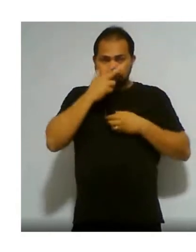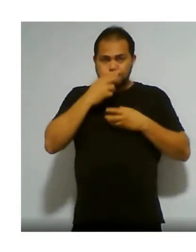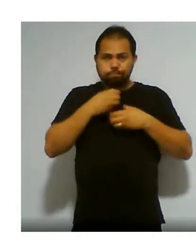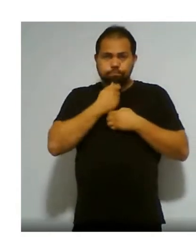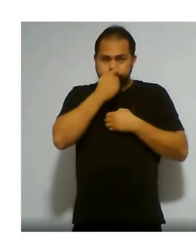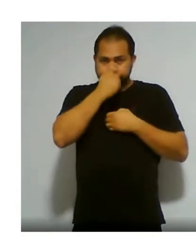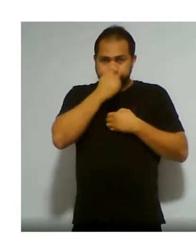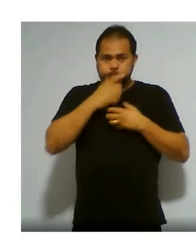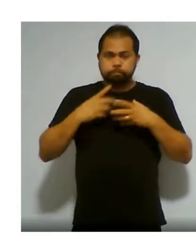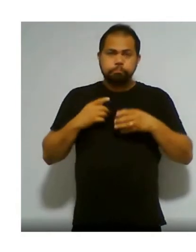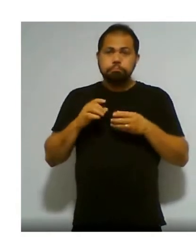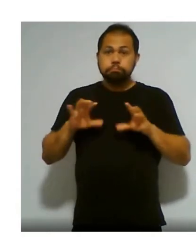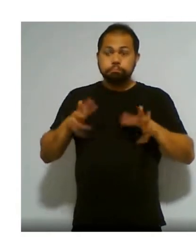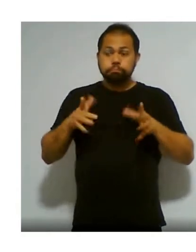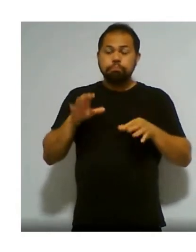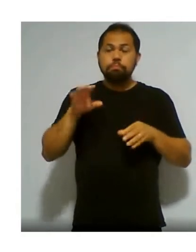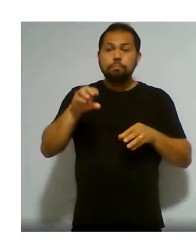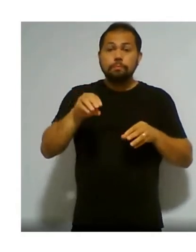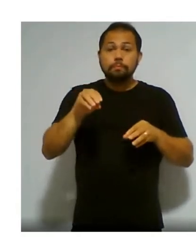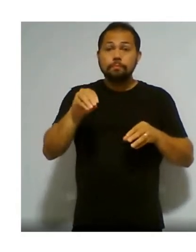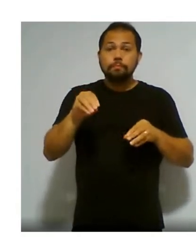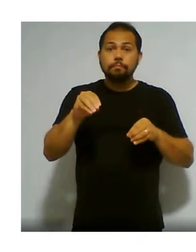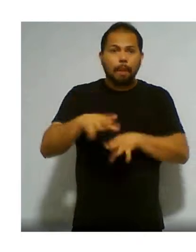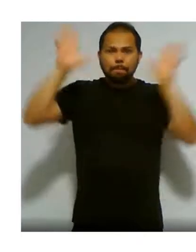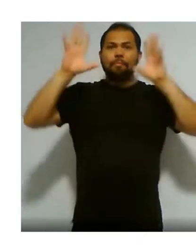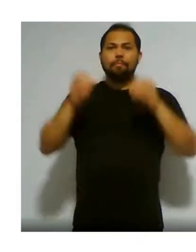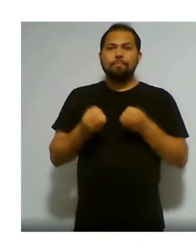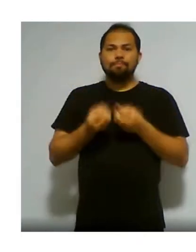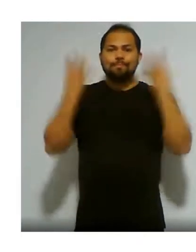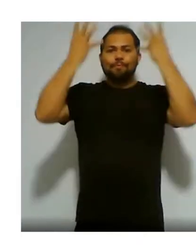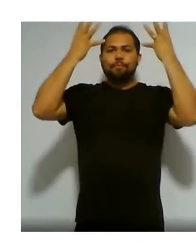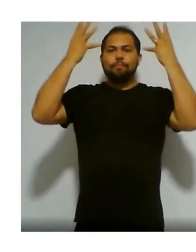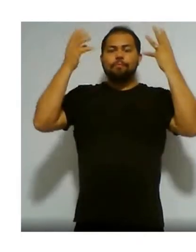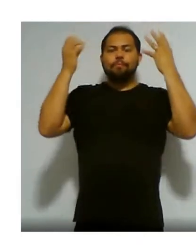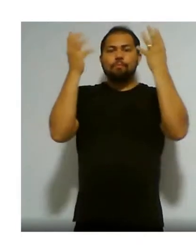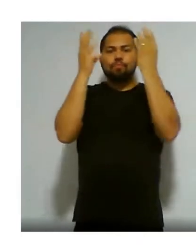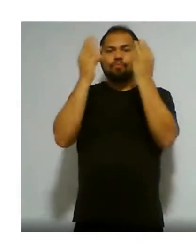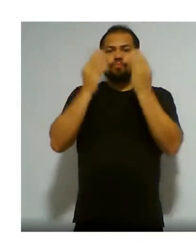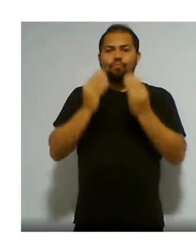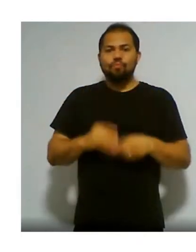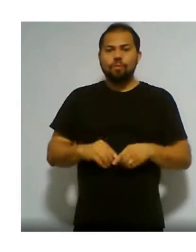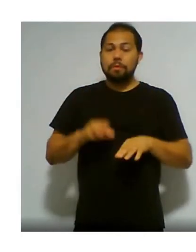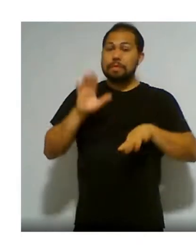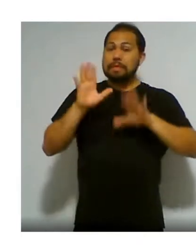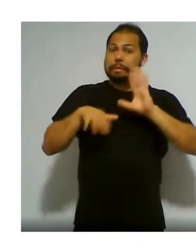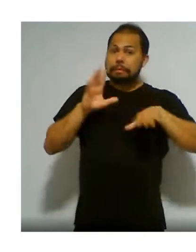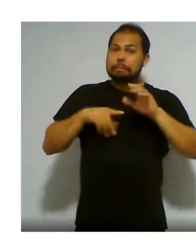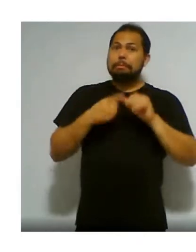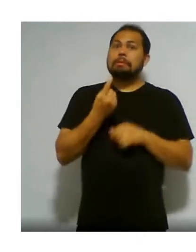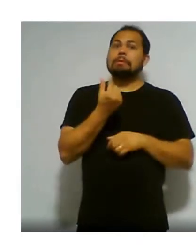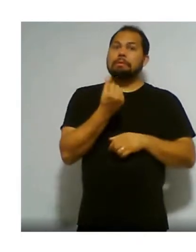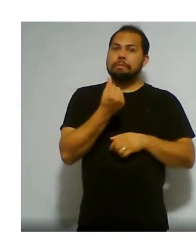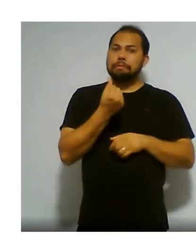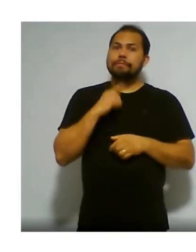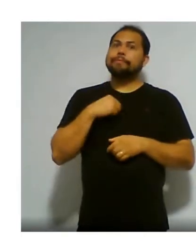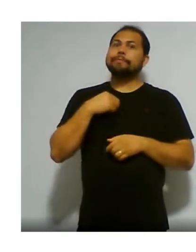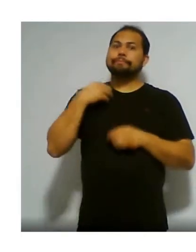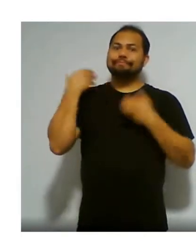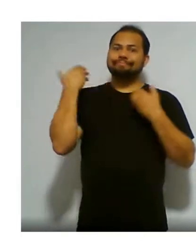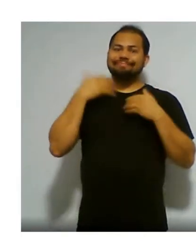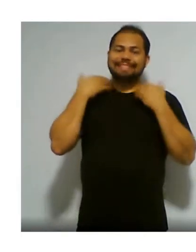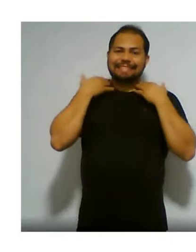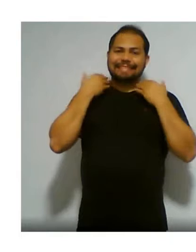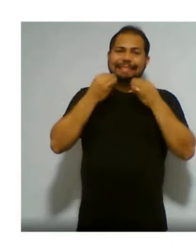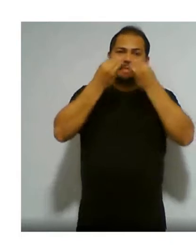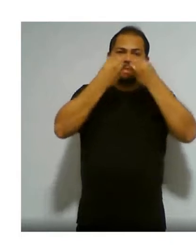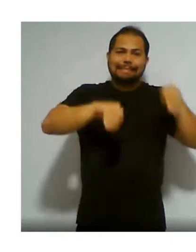manutenção em um computador, você pode queimar o componente. Dependendo do preço do componente, você vai ter um prejuízo grande, né? Lembra que o